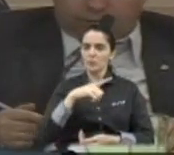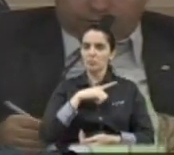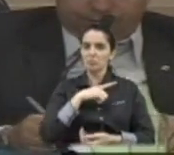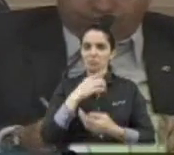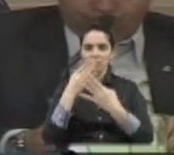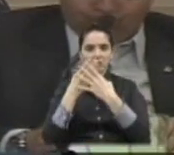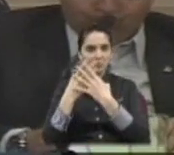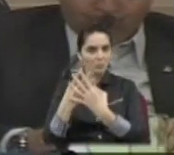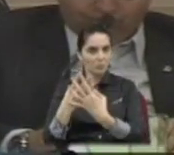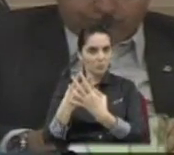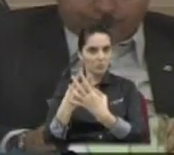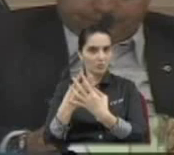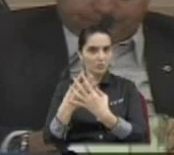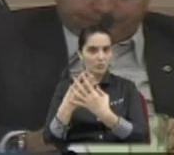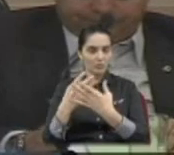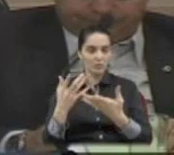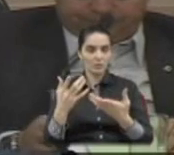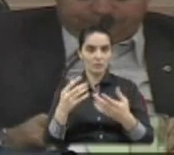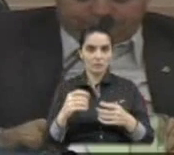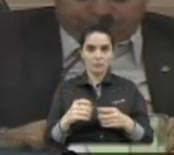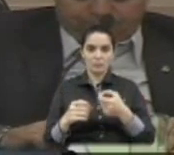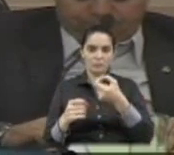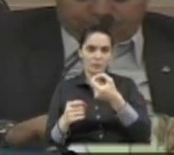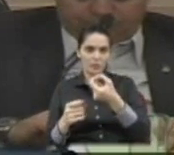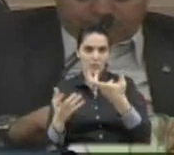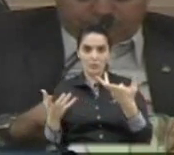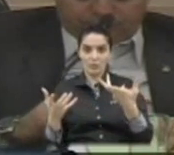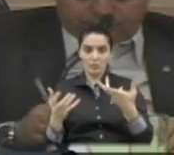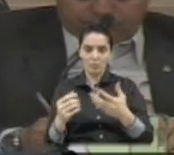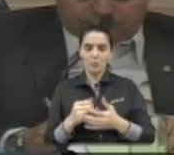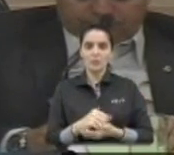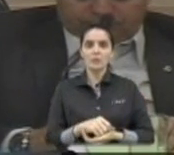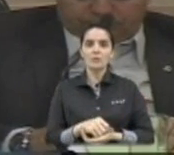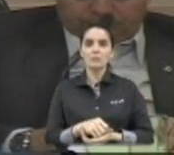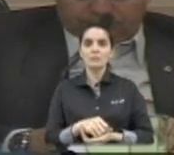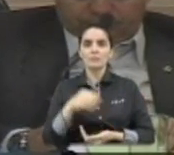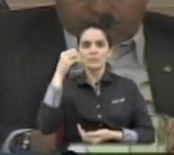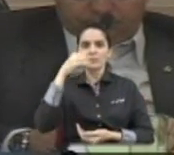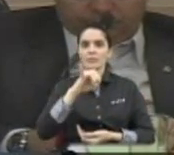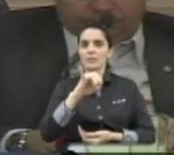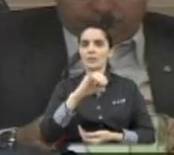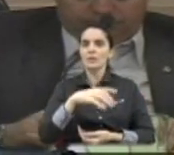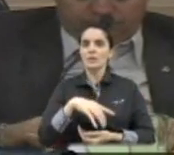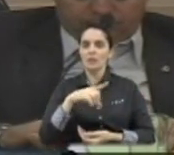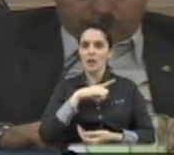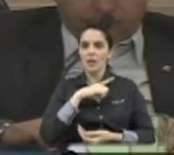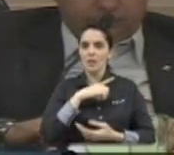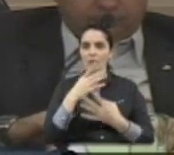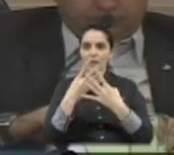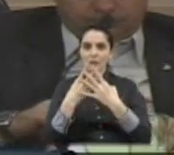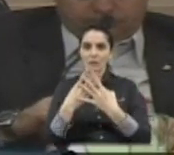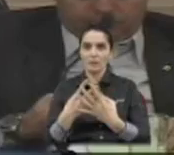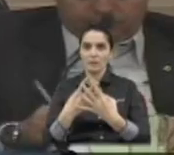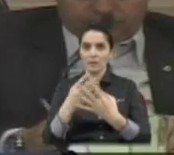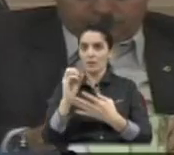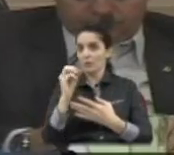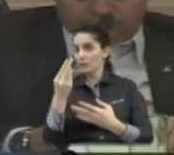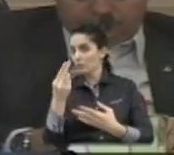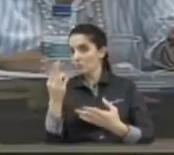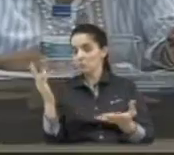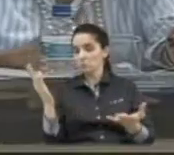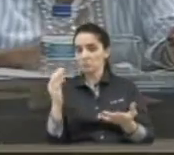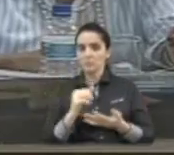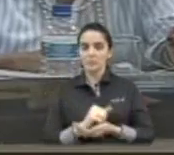daí, a espessura do diâmetro do furo e se ele vem com tela, alguma coisa assim nesse sentido.